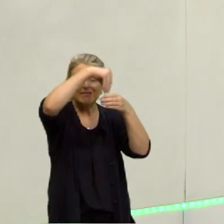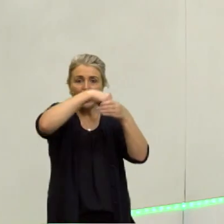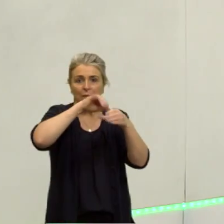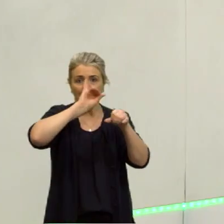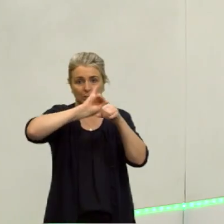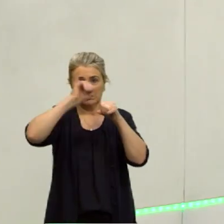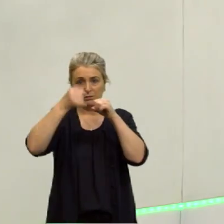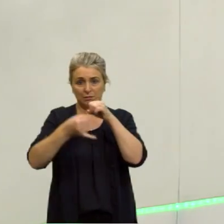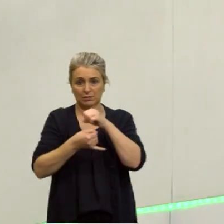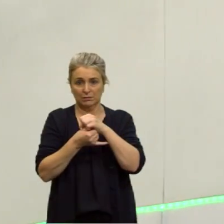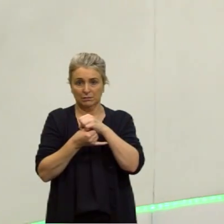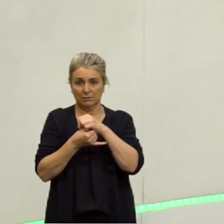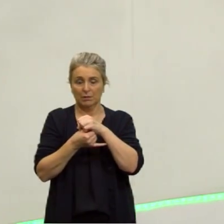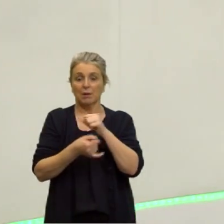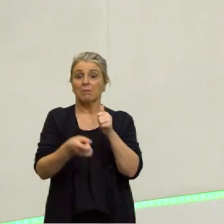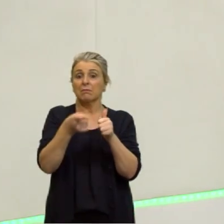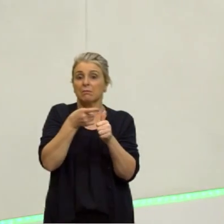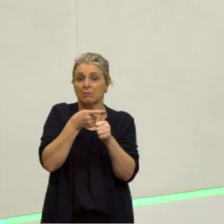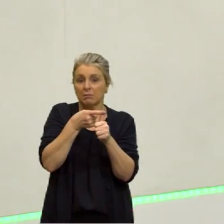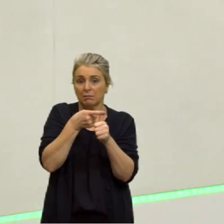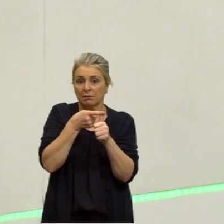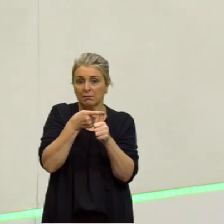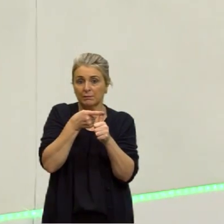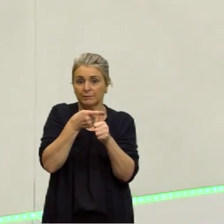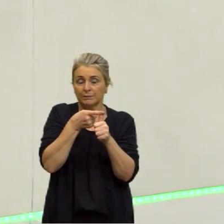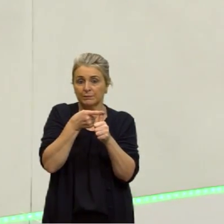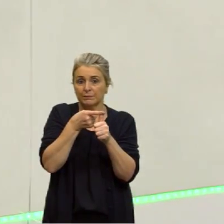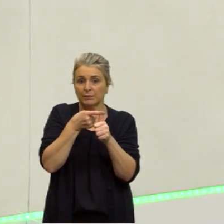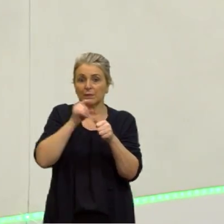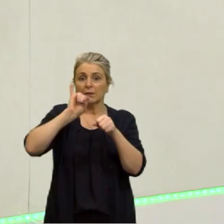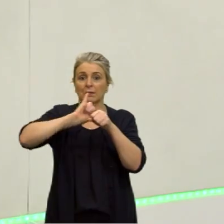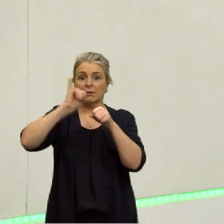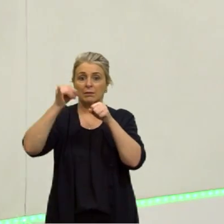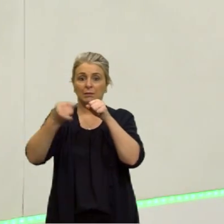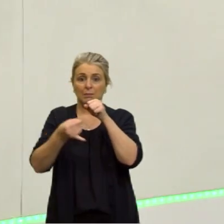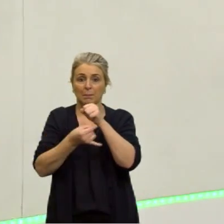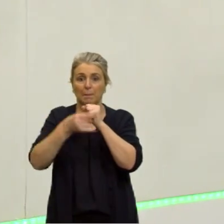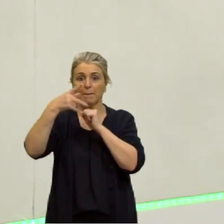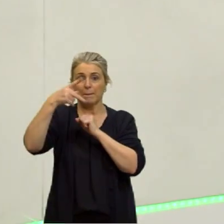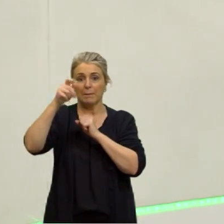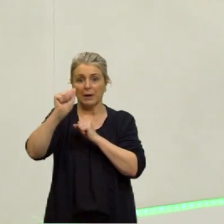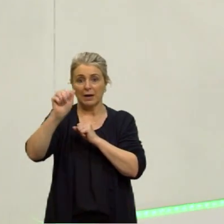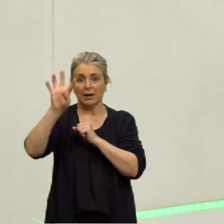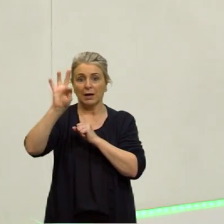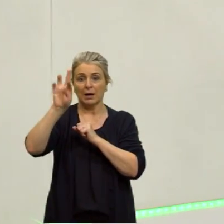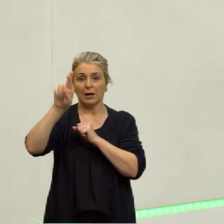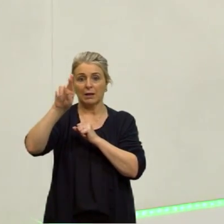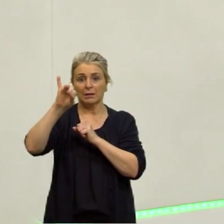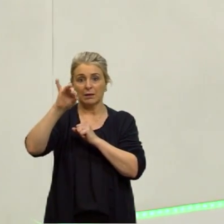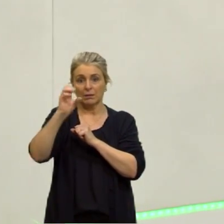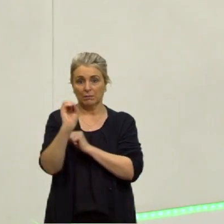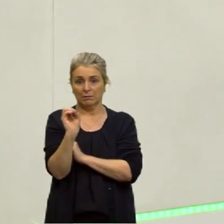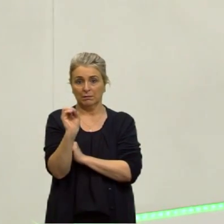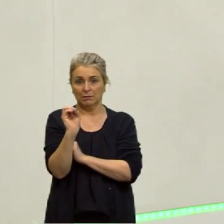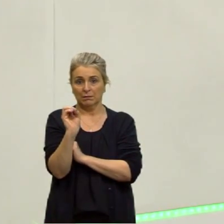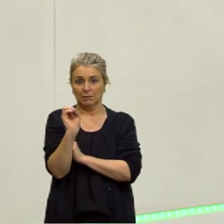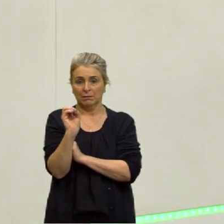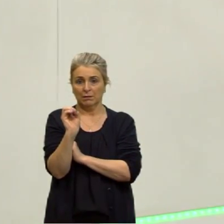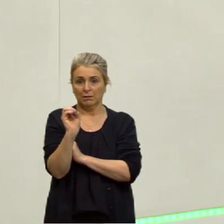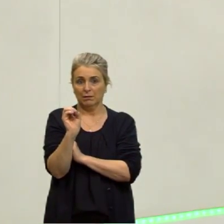adjetivos primeira delas que a gente chama de adjetivo pátrio pensa pátrio